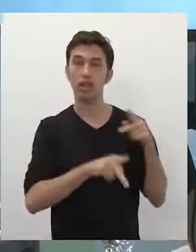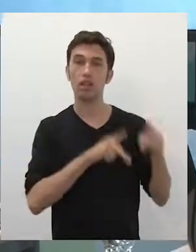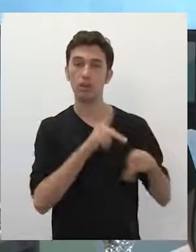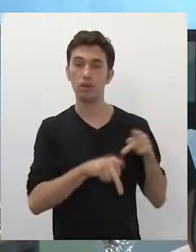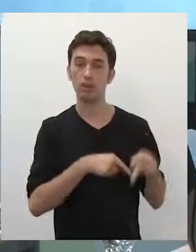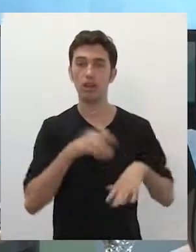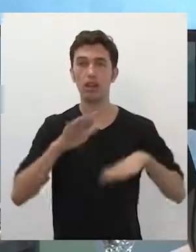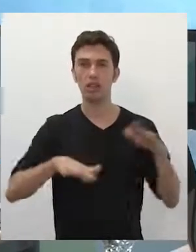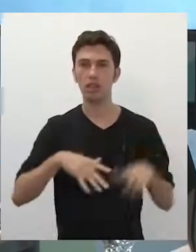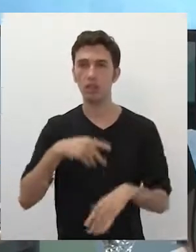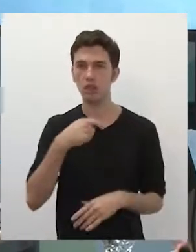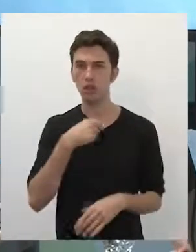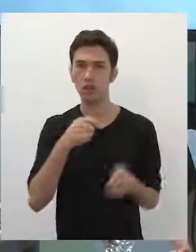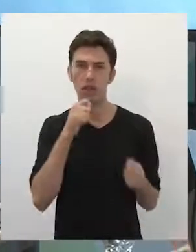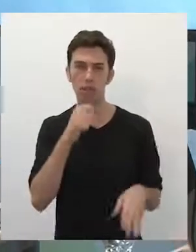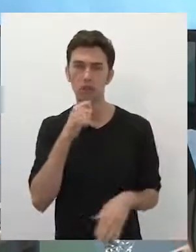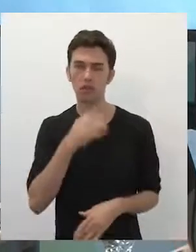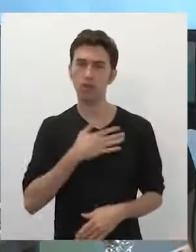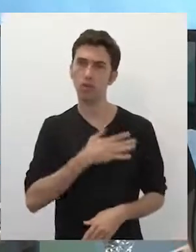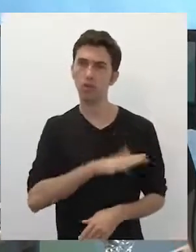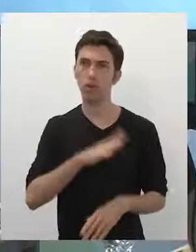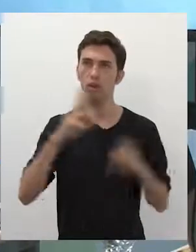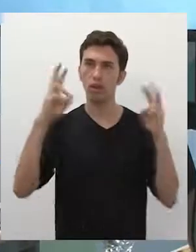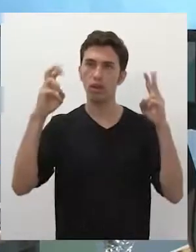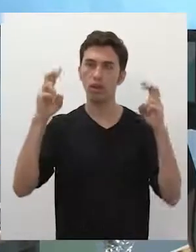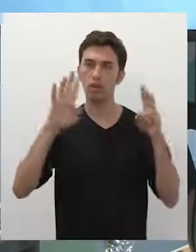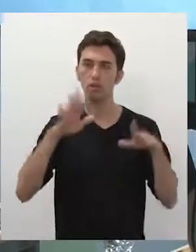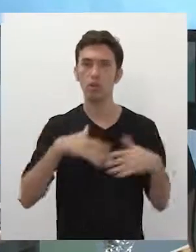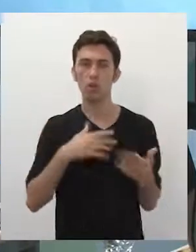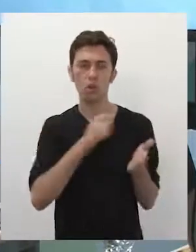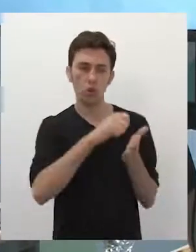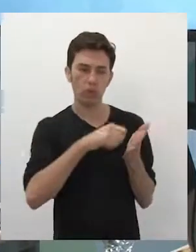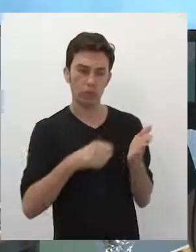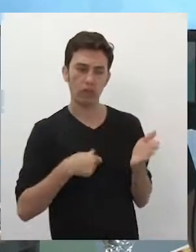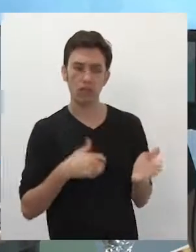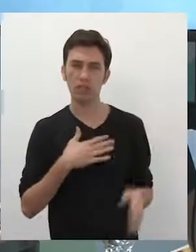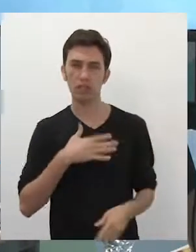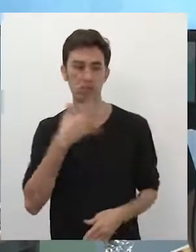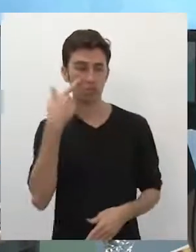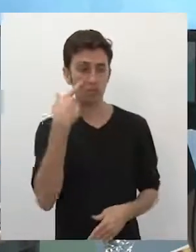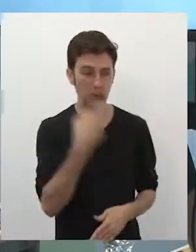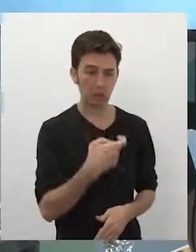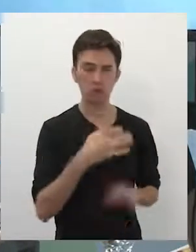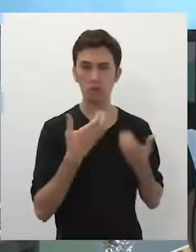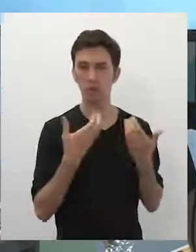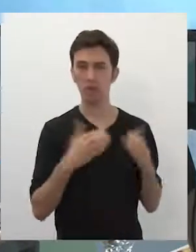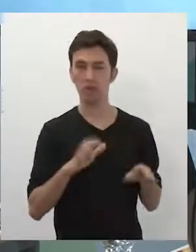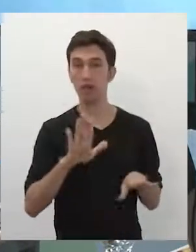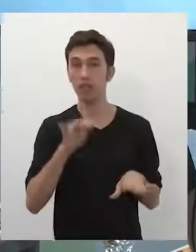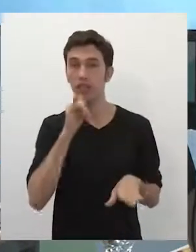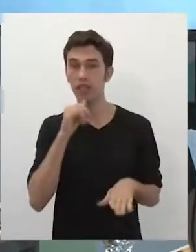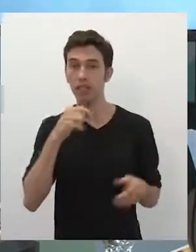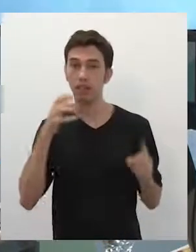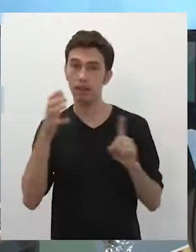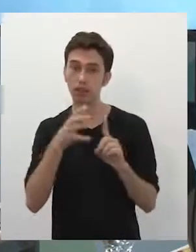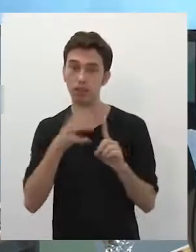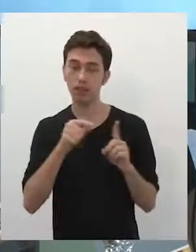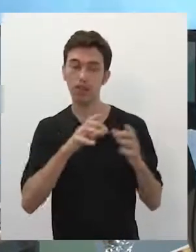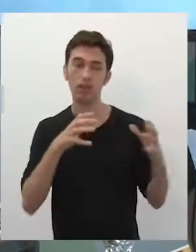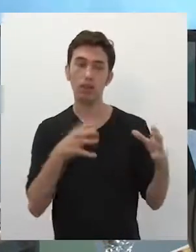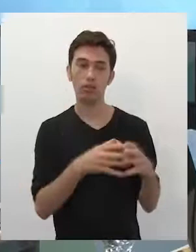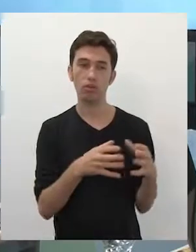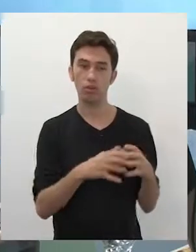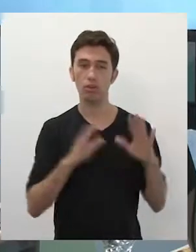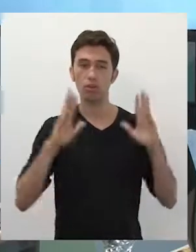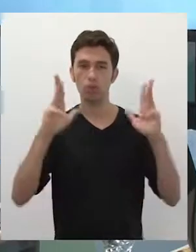goste do assunto, ou que o modo como ele está escrito não seja do seu interesse, como você pensa, mas ele influencia na comunidade de